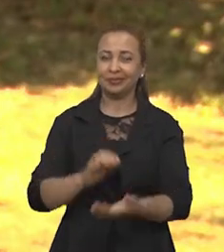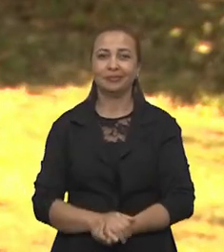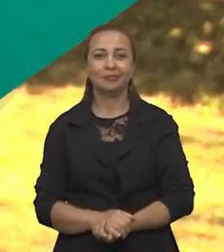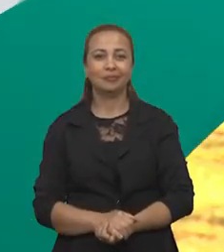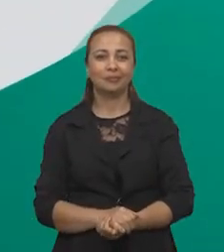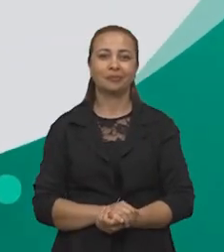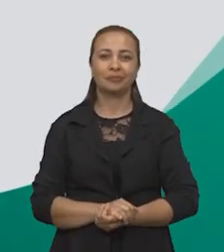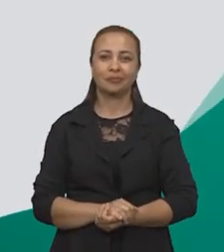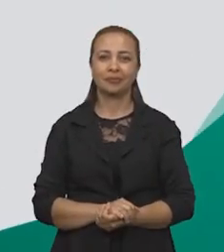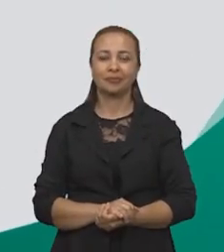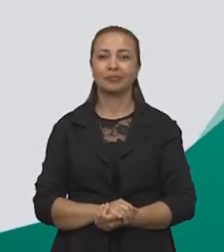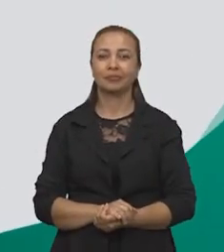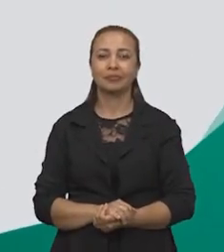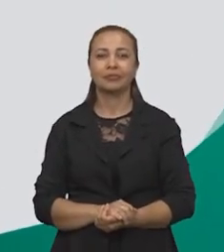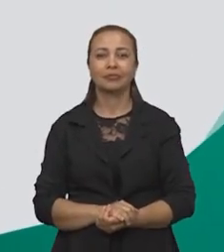gente.